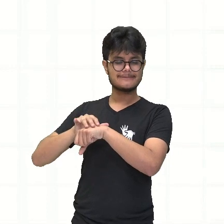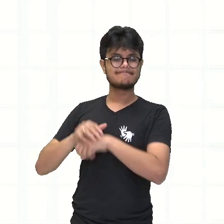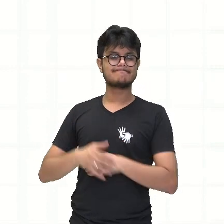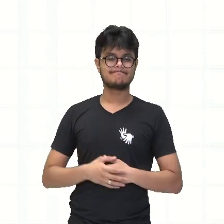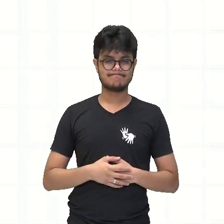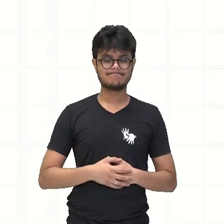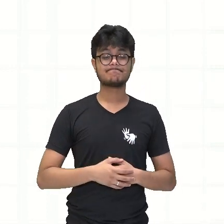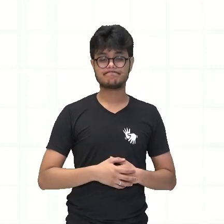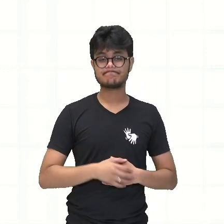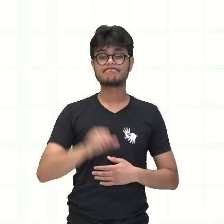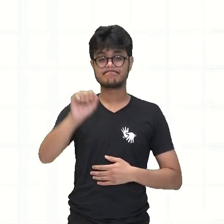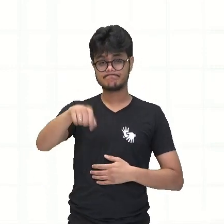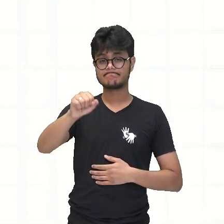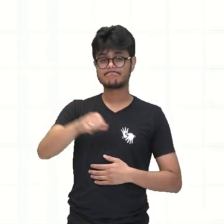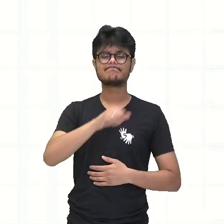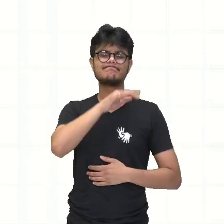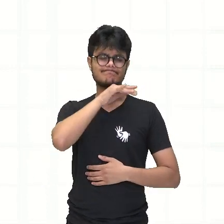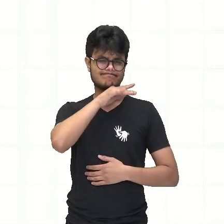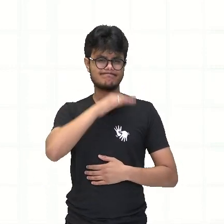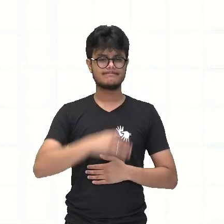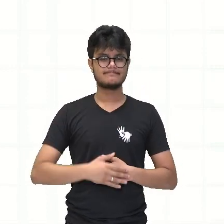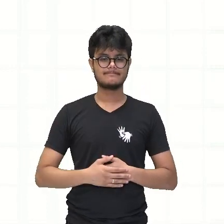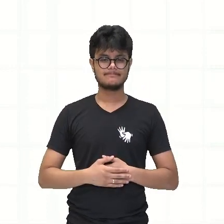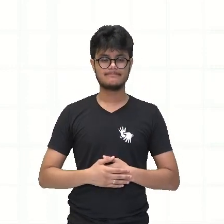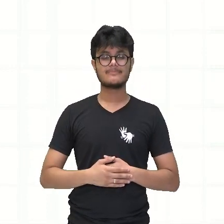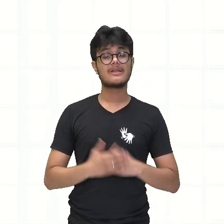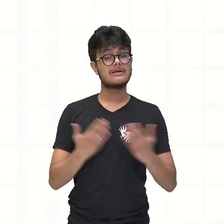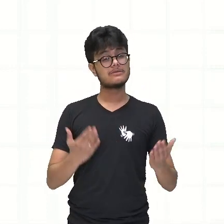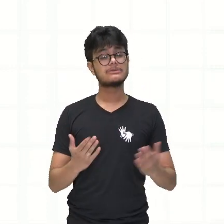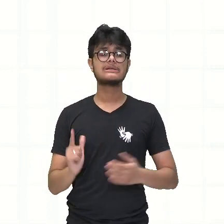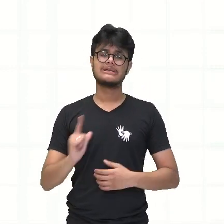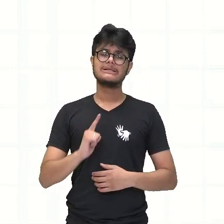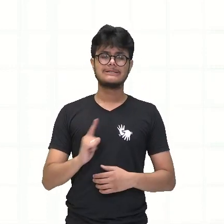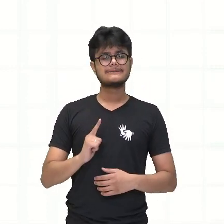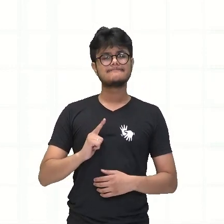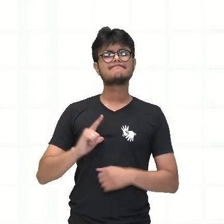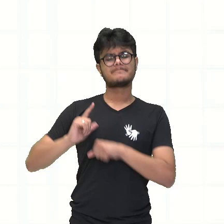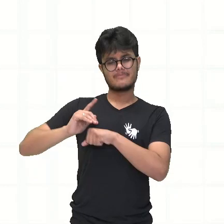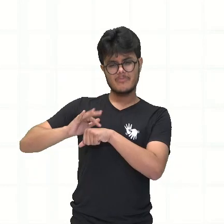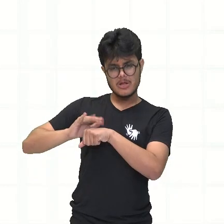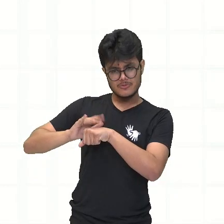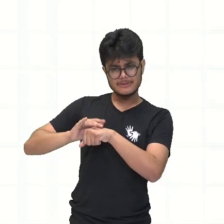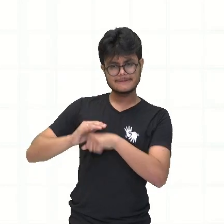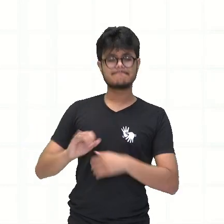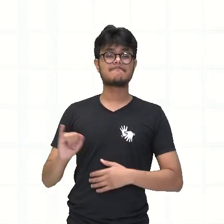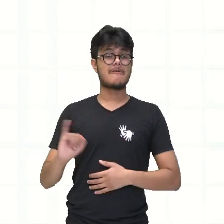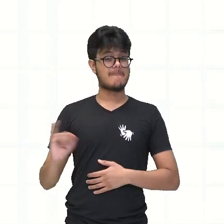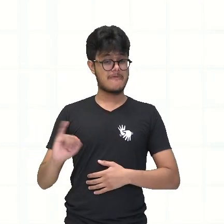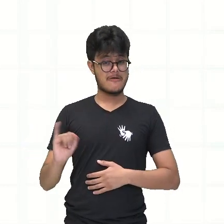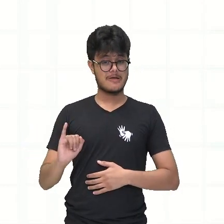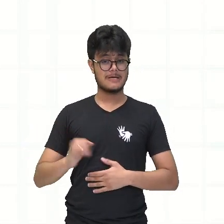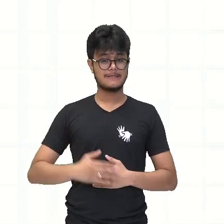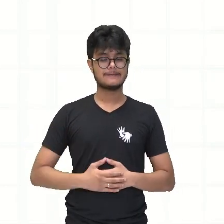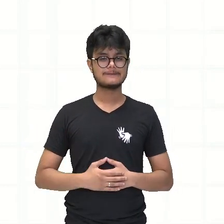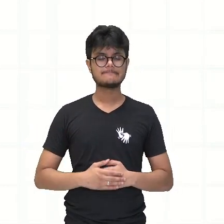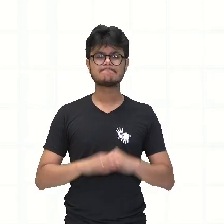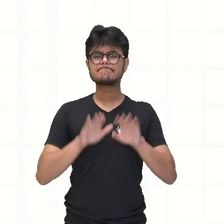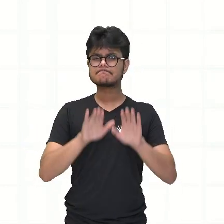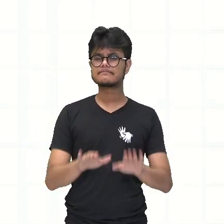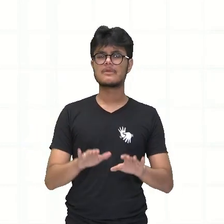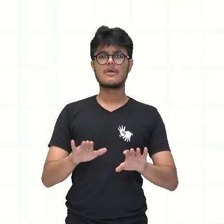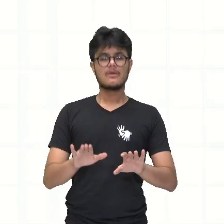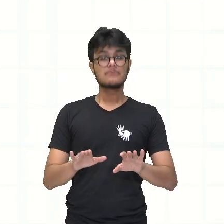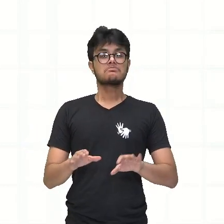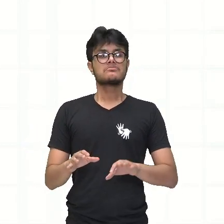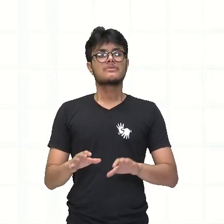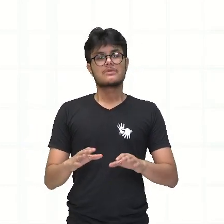também, e aí vai causar uma doença infecciosa. Os sinais e sintomas também podem ser muito graves,